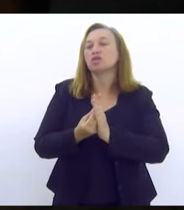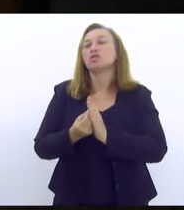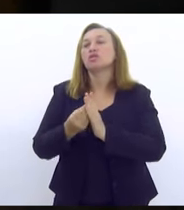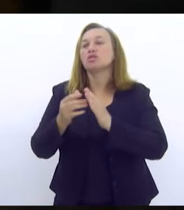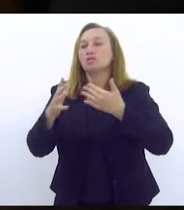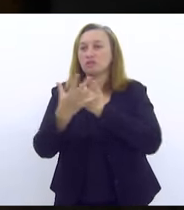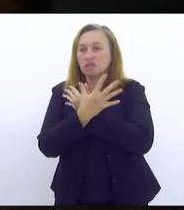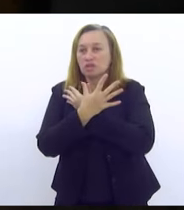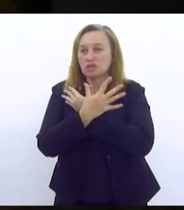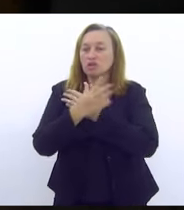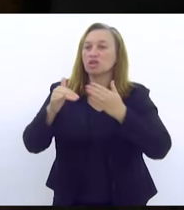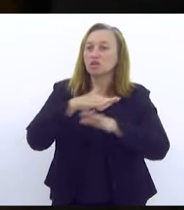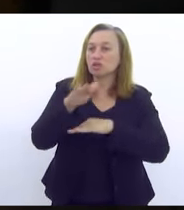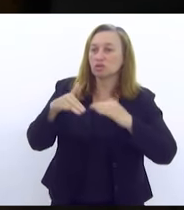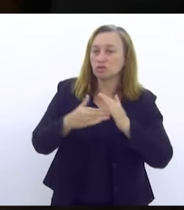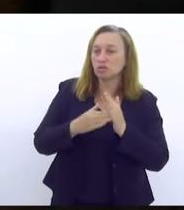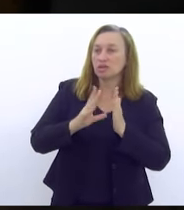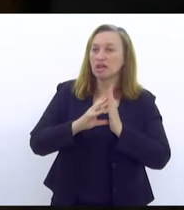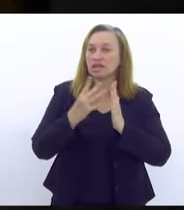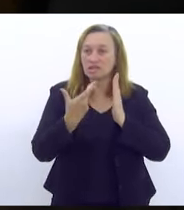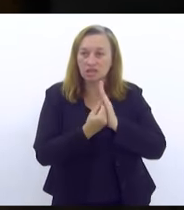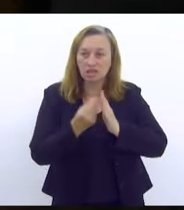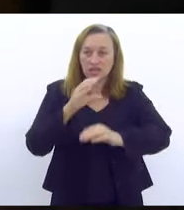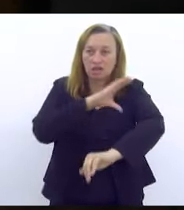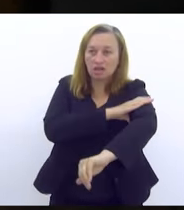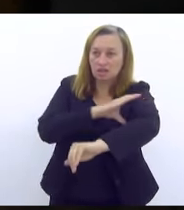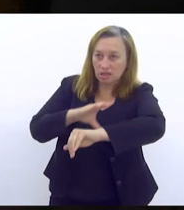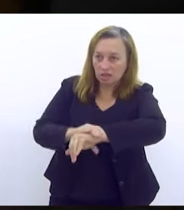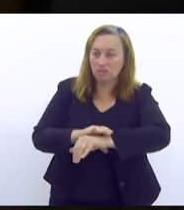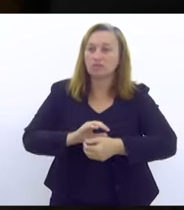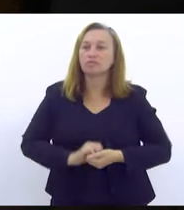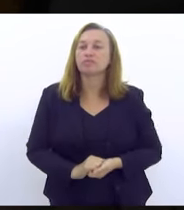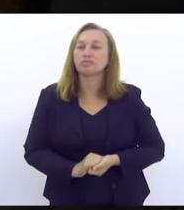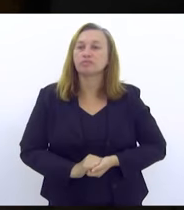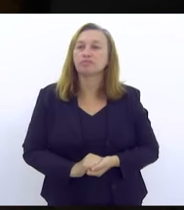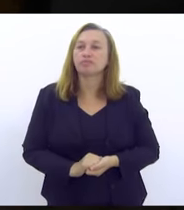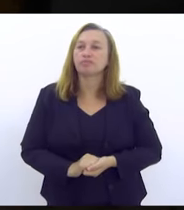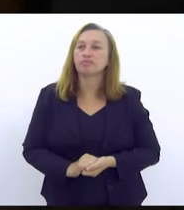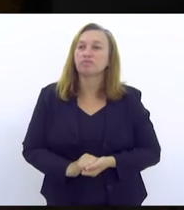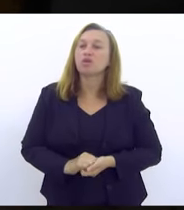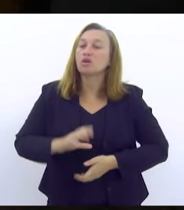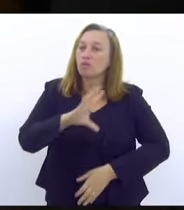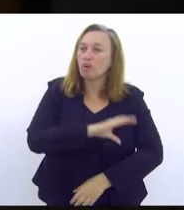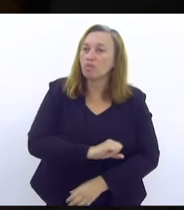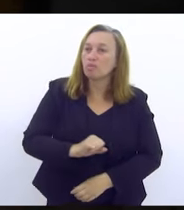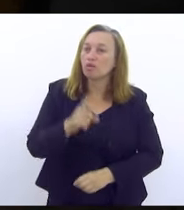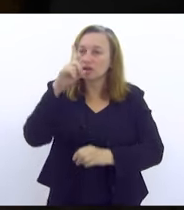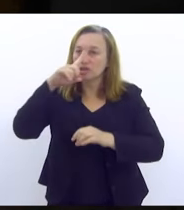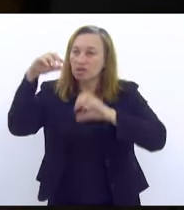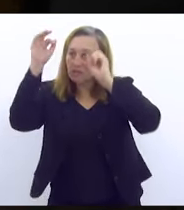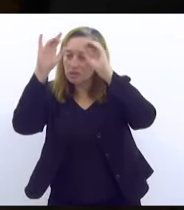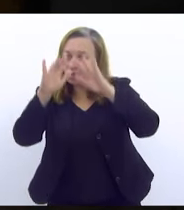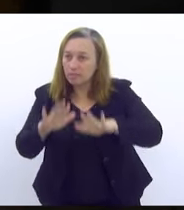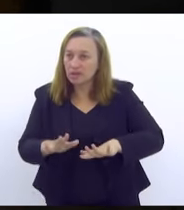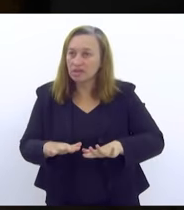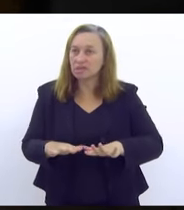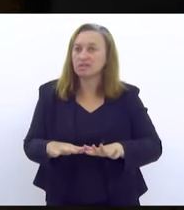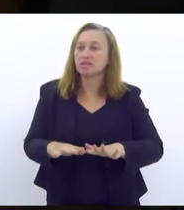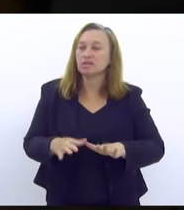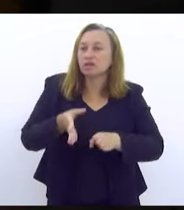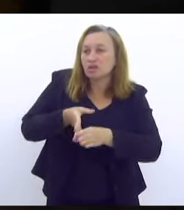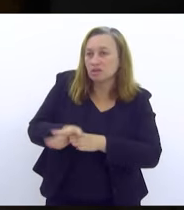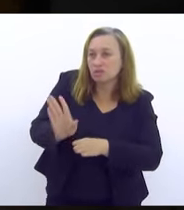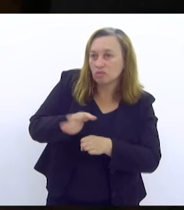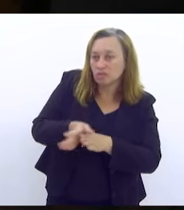igrejas aqui presentes, como é o caso das Assembleias de Deus. Que o amor e a luz divina continue a orientar